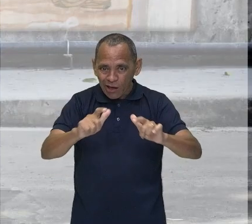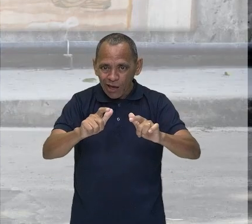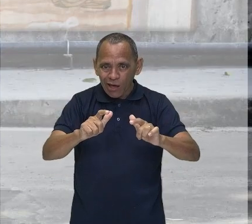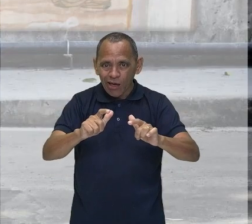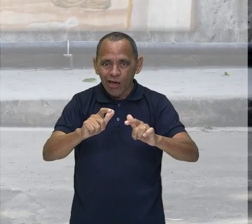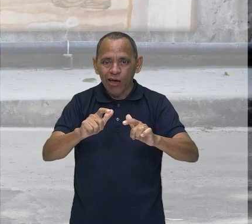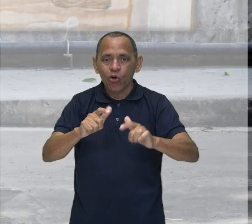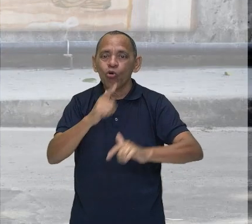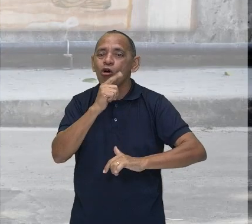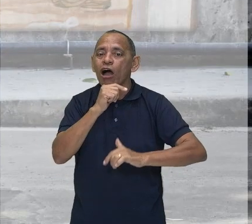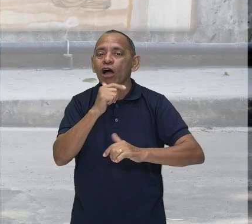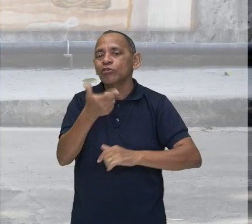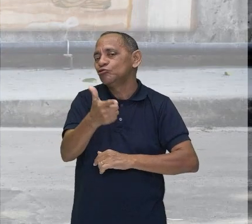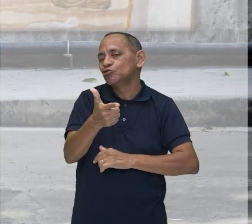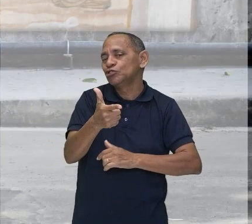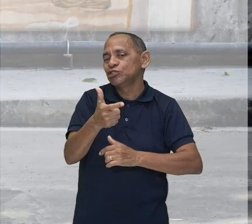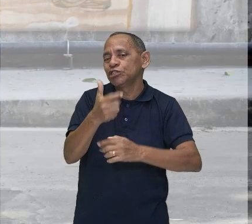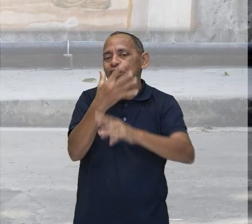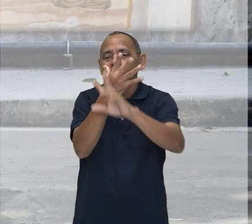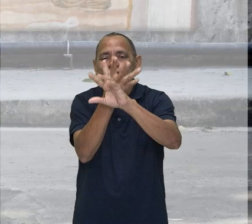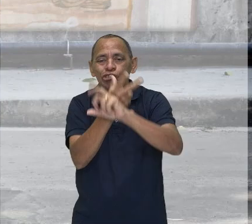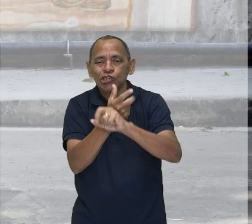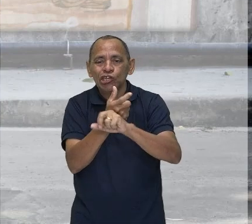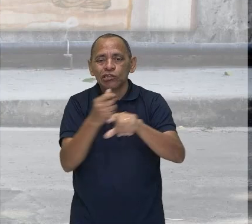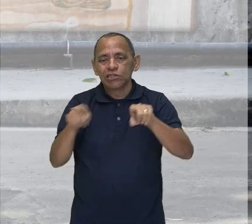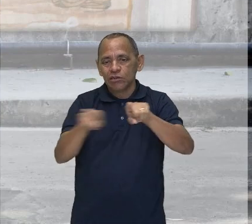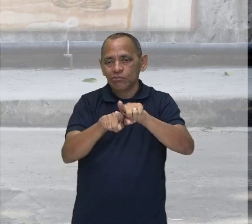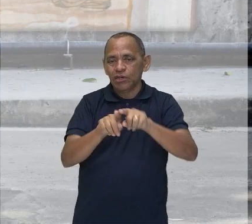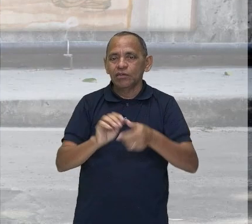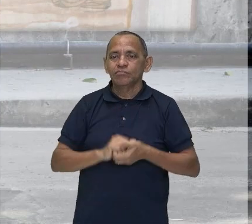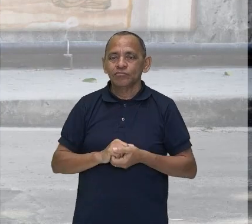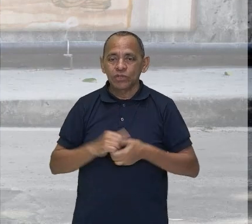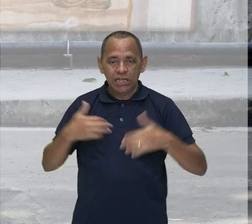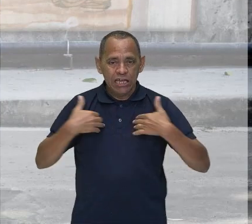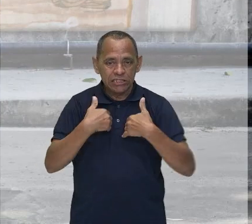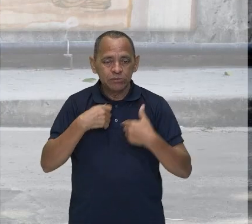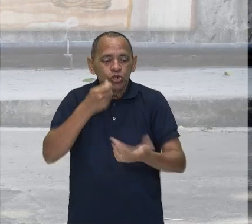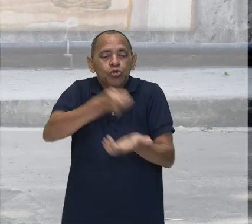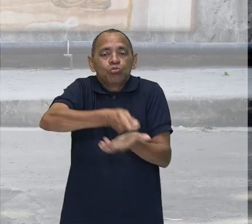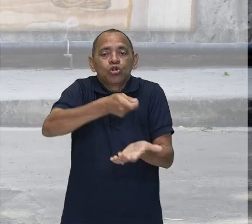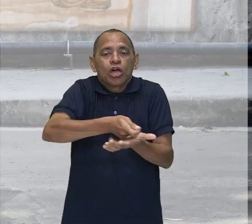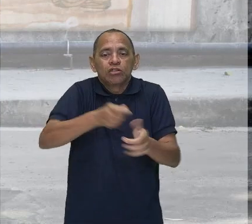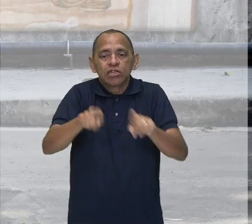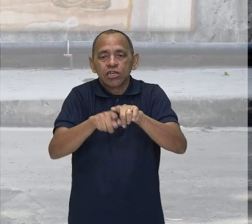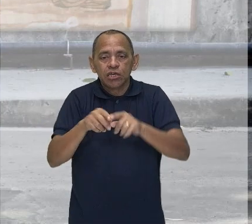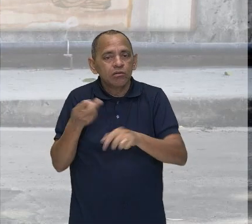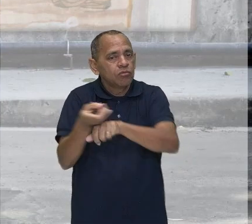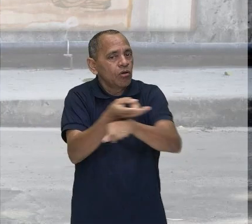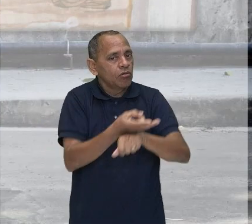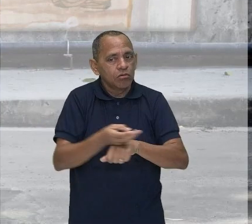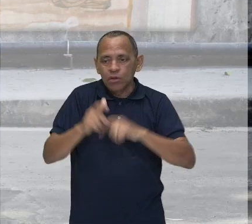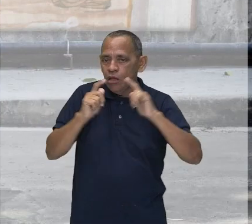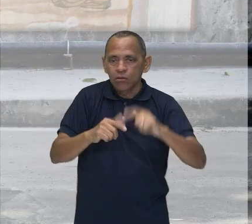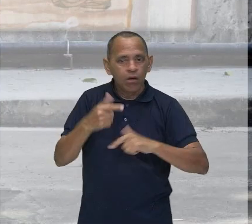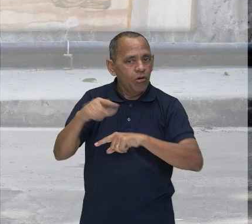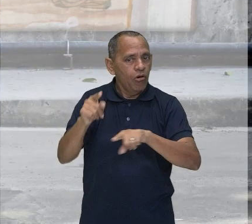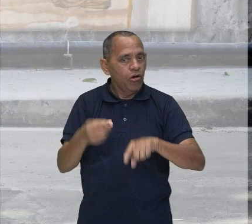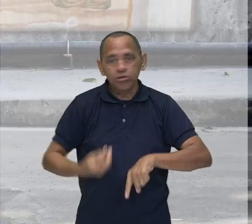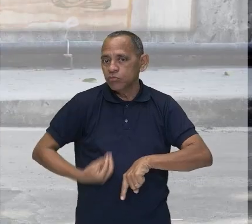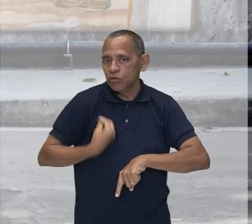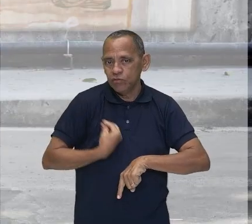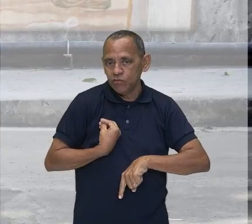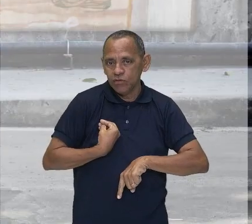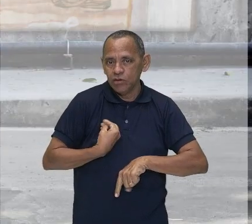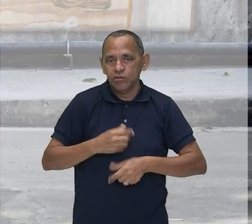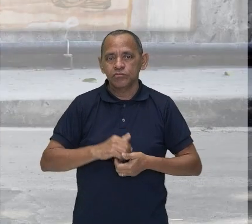foi cuidado. E esses animais estão sendo obrigados a procurar outro lugar para tentar